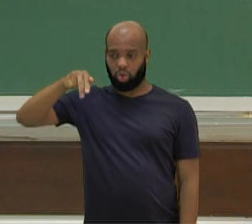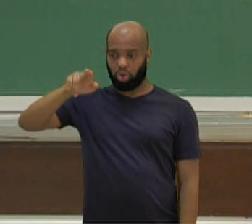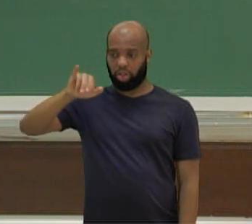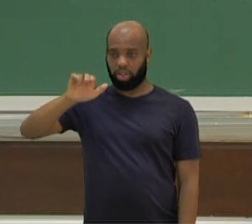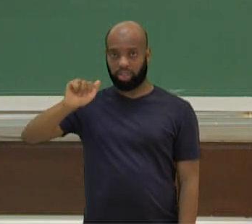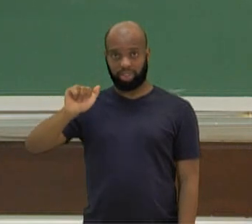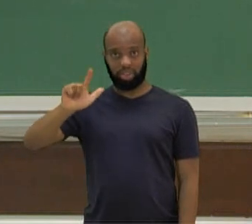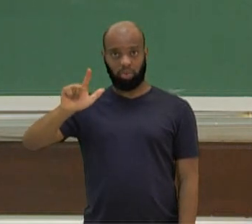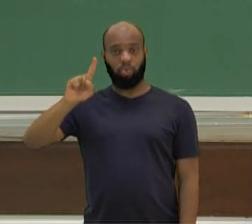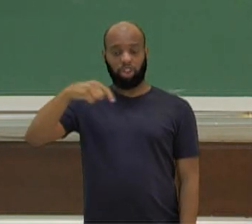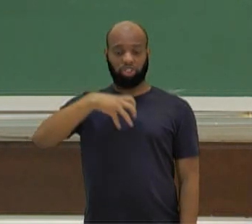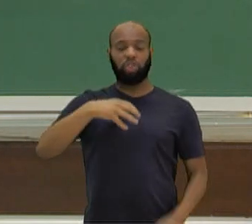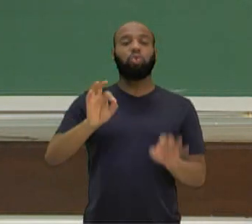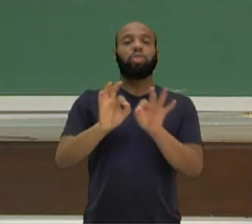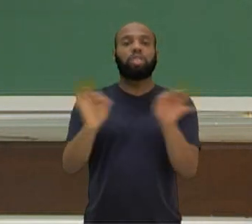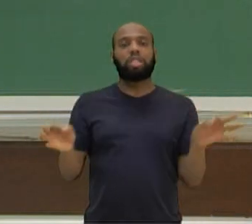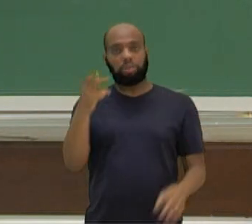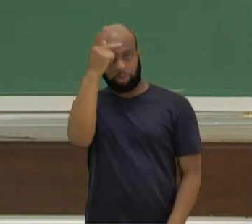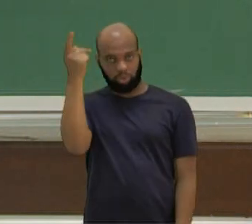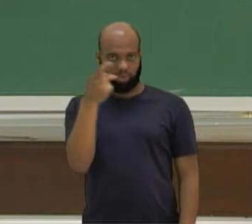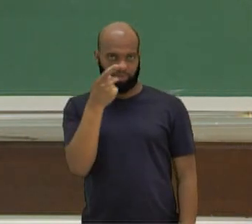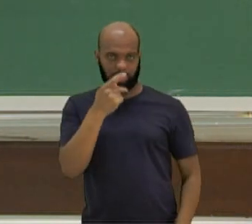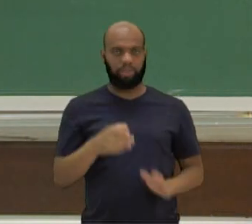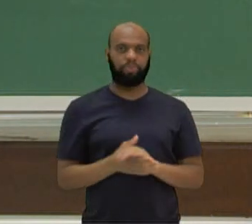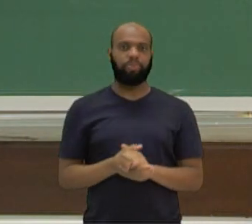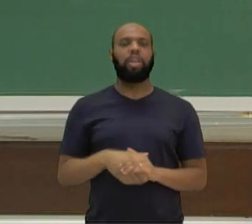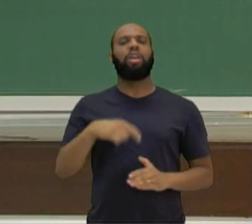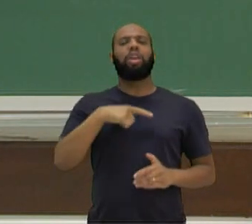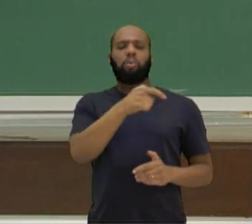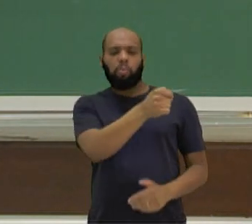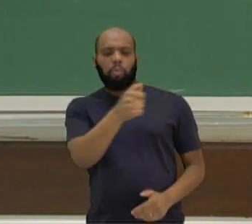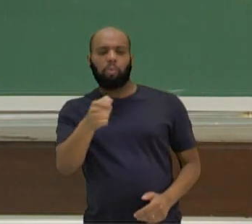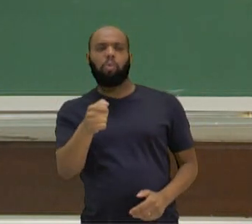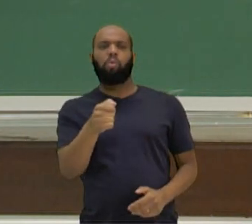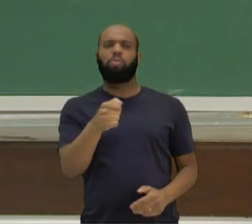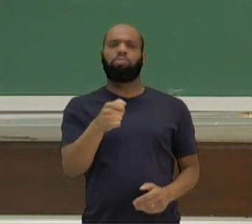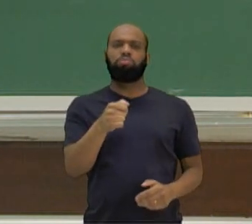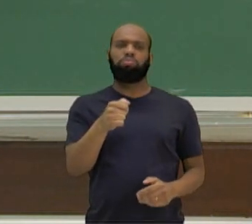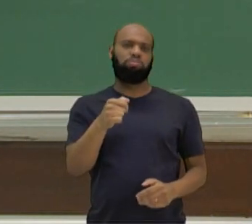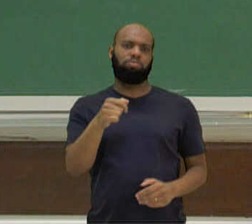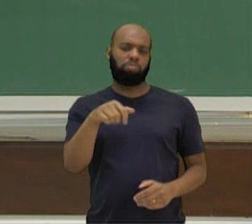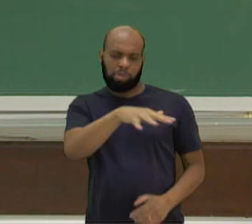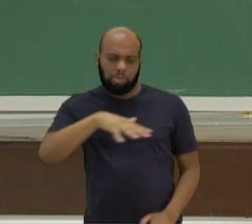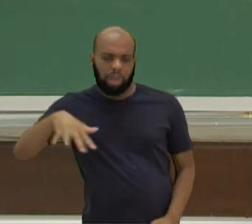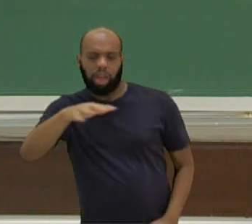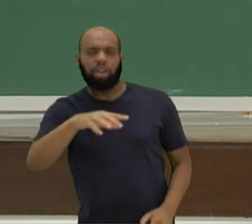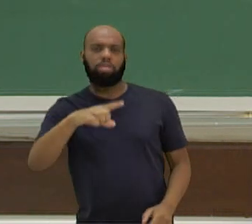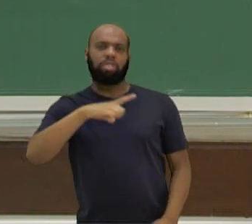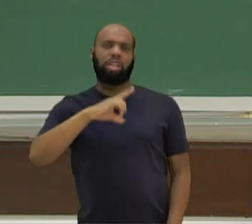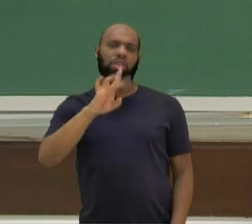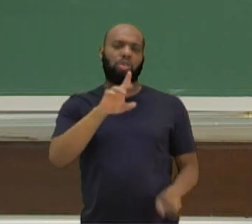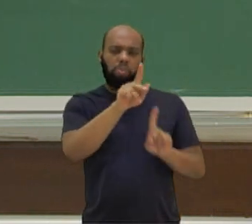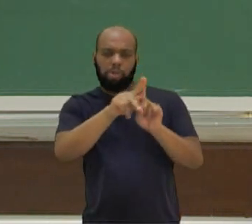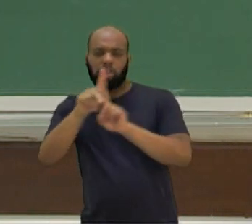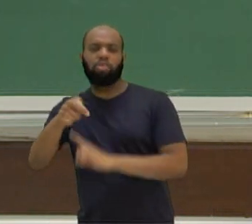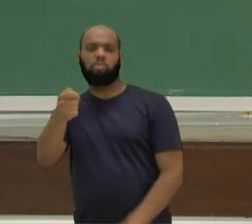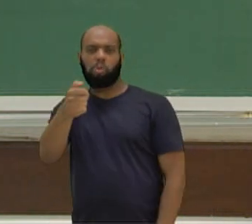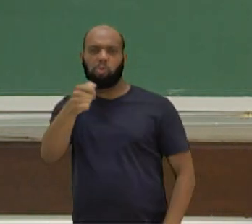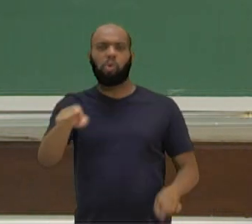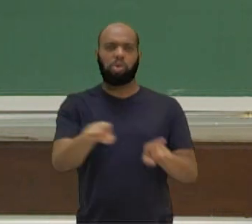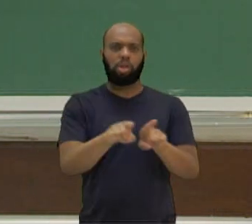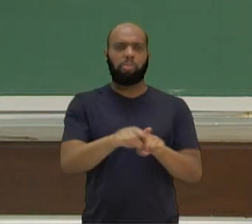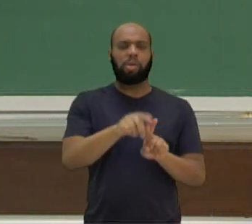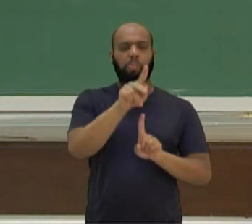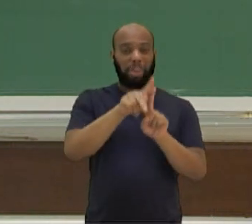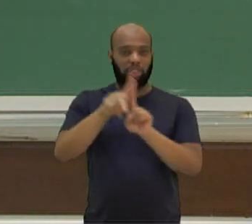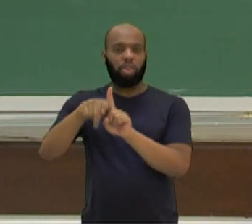observam que aqui, de fato, é uma narrativa curta, tem poucos espaços, basicamente o pai e o filho só aqui, né? Então, isso